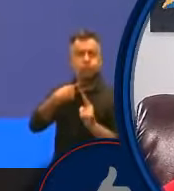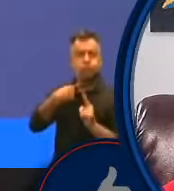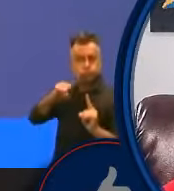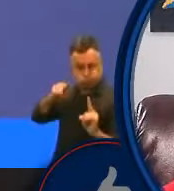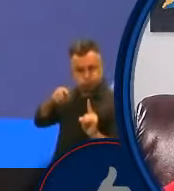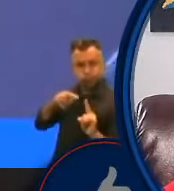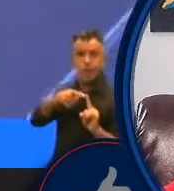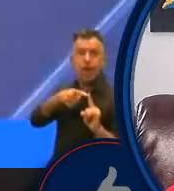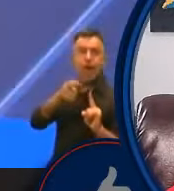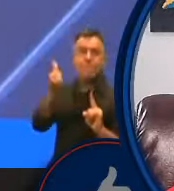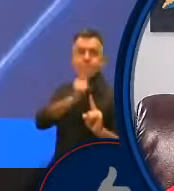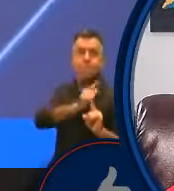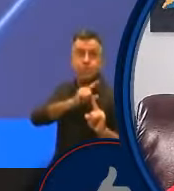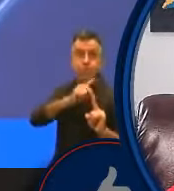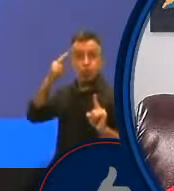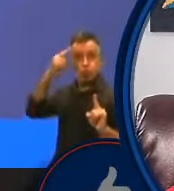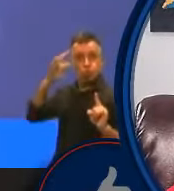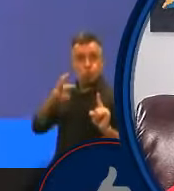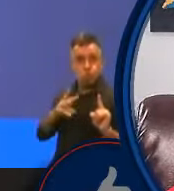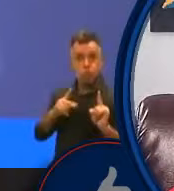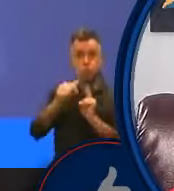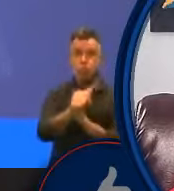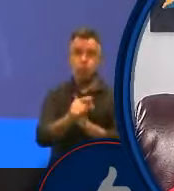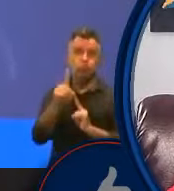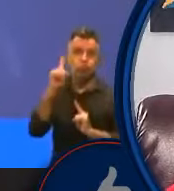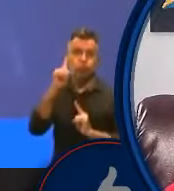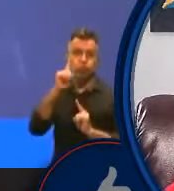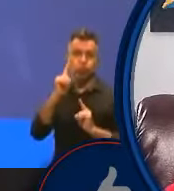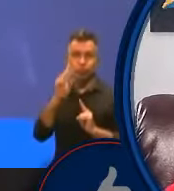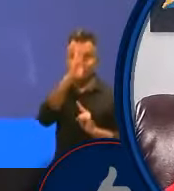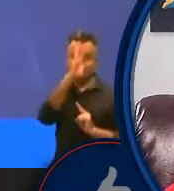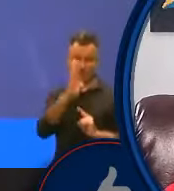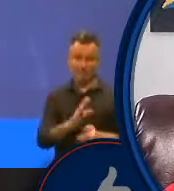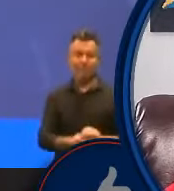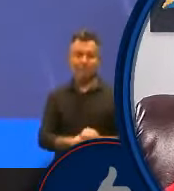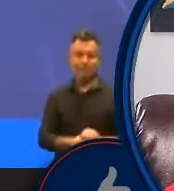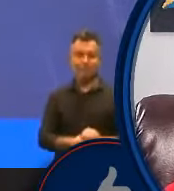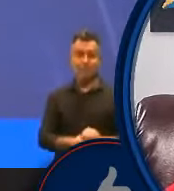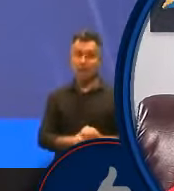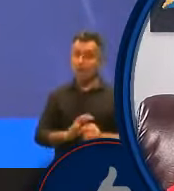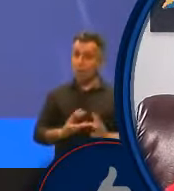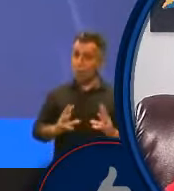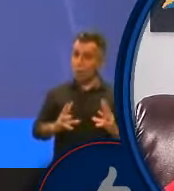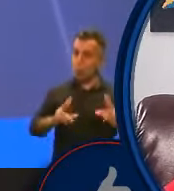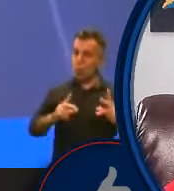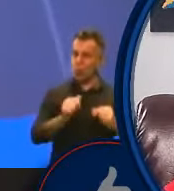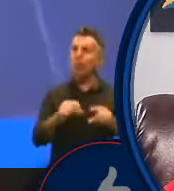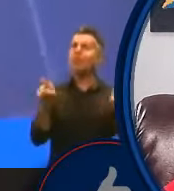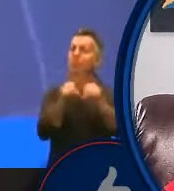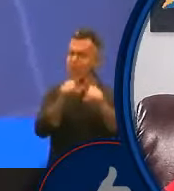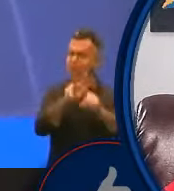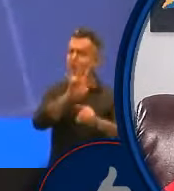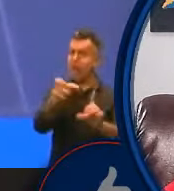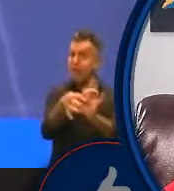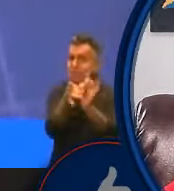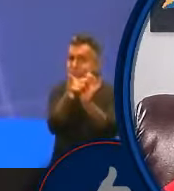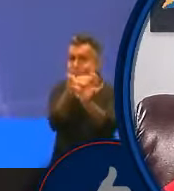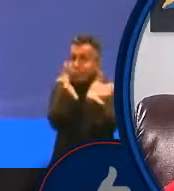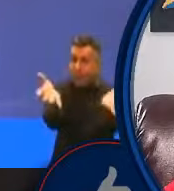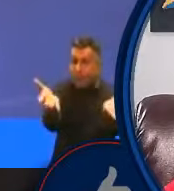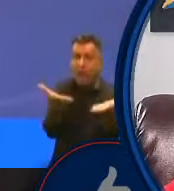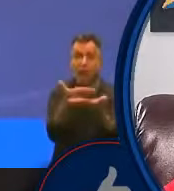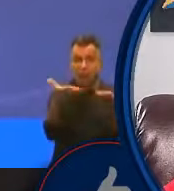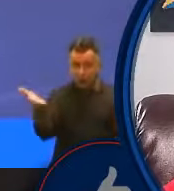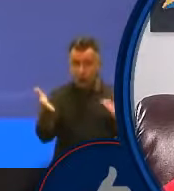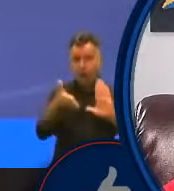realizar os sonhos e estar presentes no dia a dia dos brasileiros. E tudo isso também vai estar à disposição